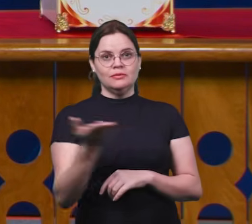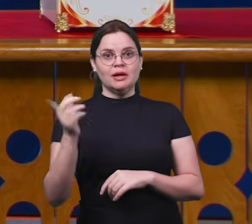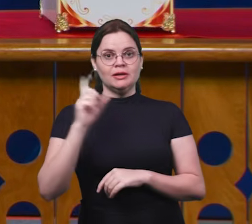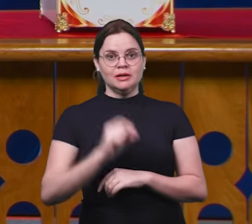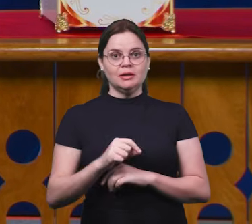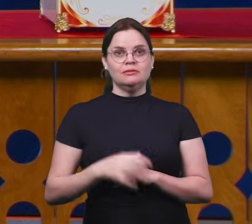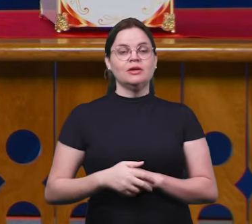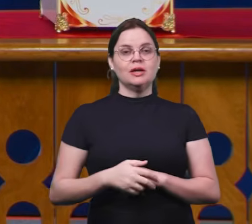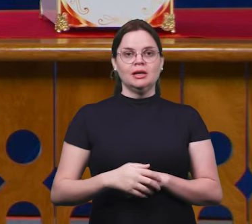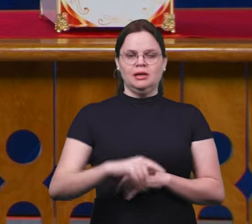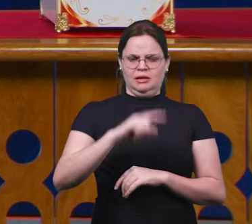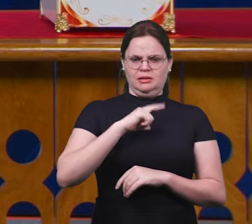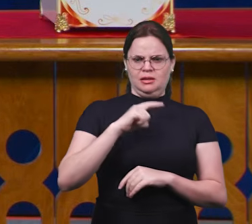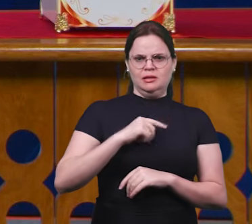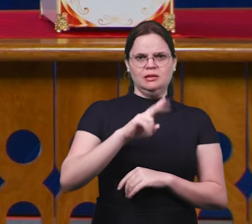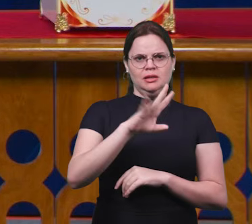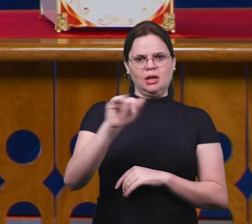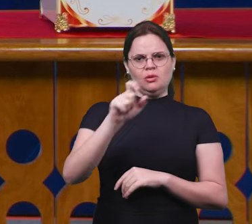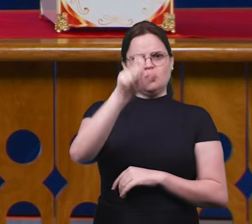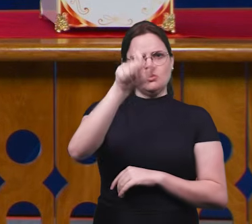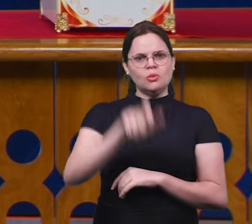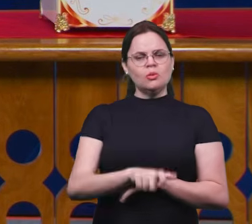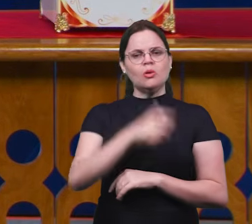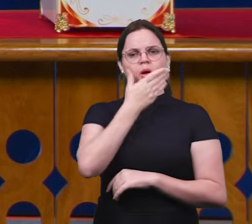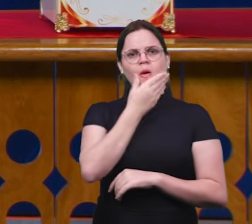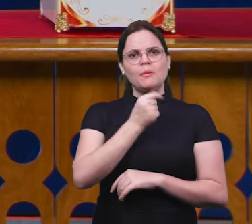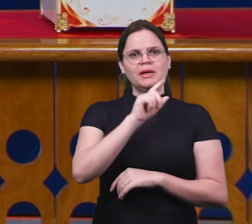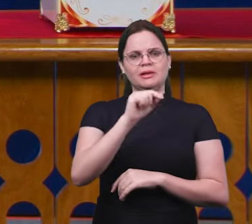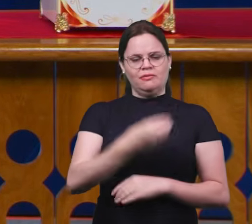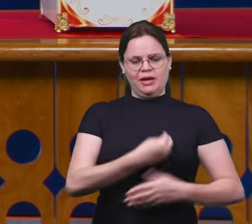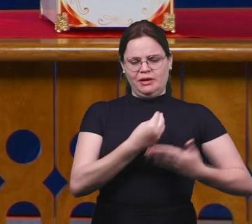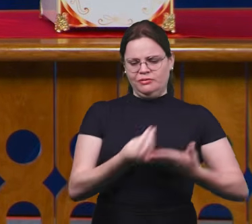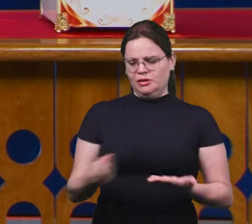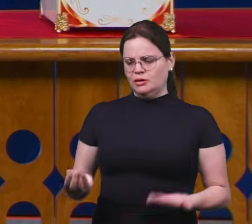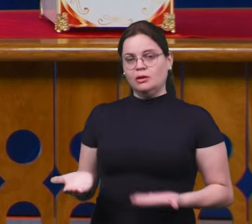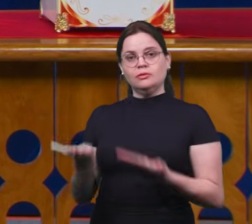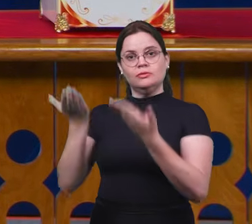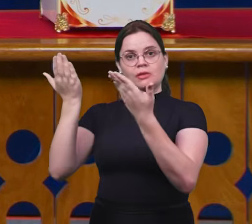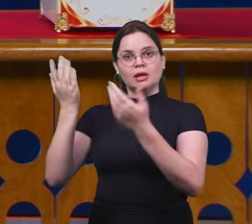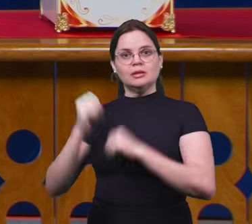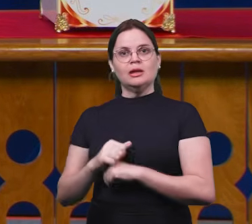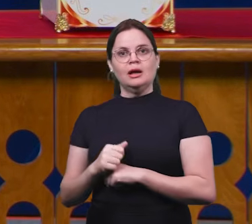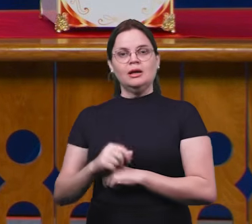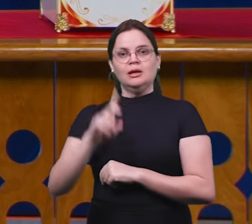se entregasse totalmente nas mãos de Deus. Como Deus usaria este homem?